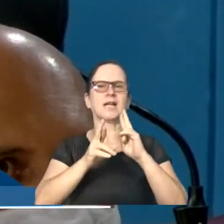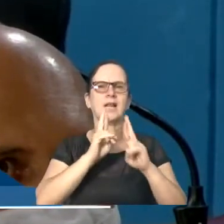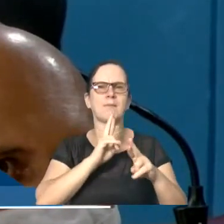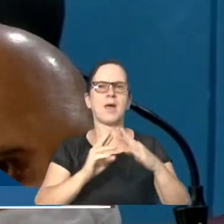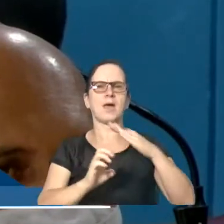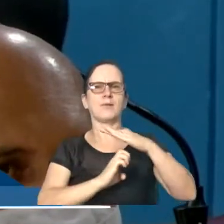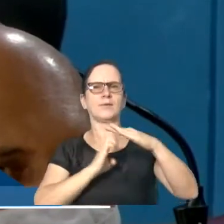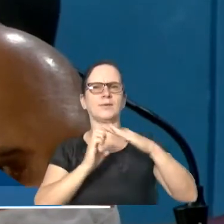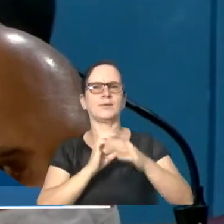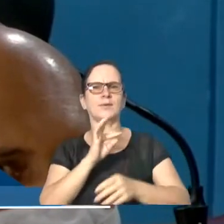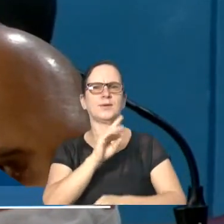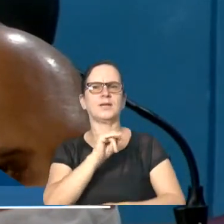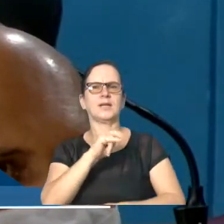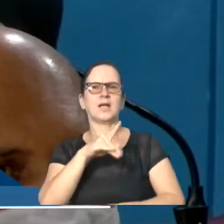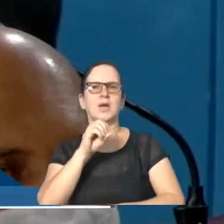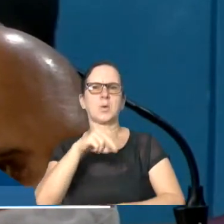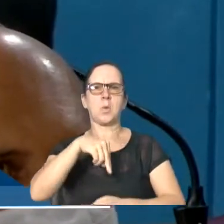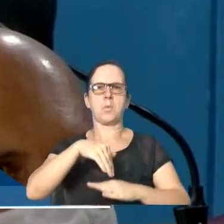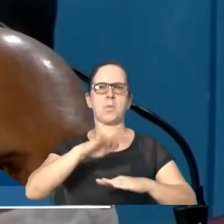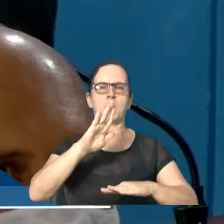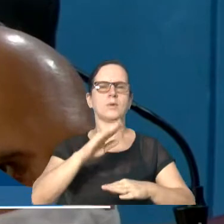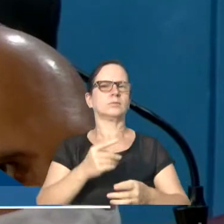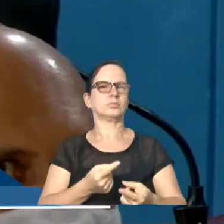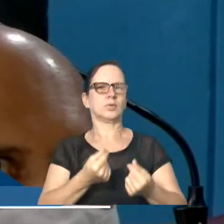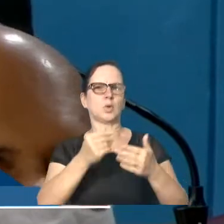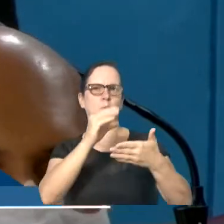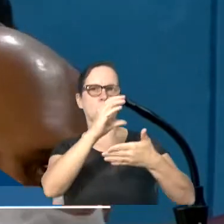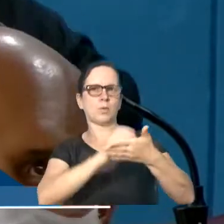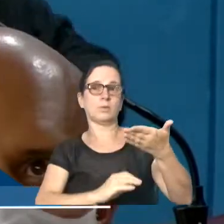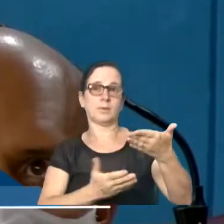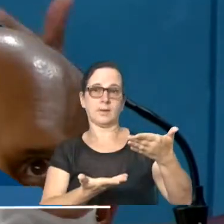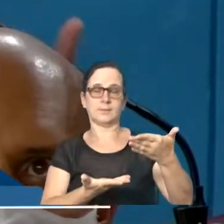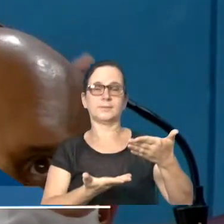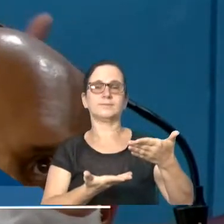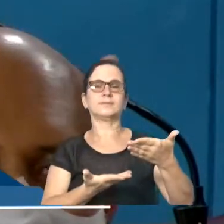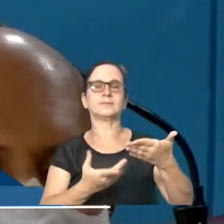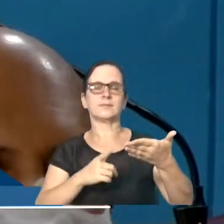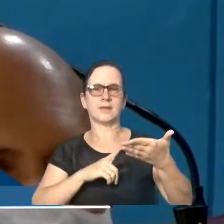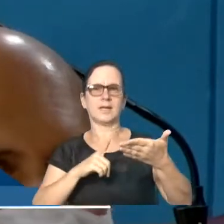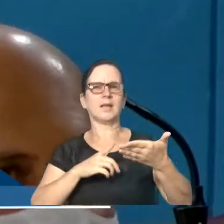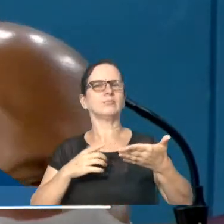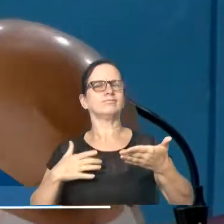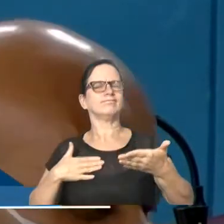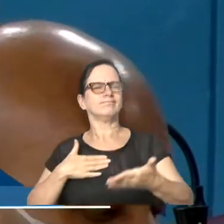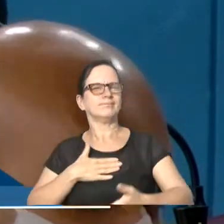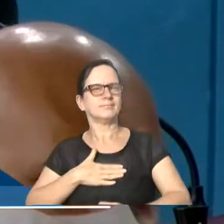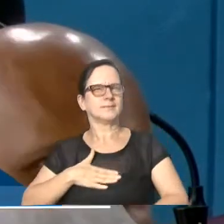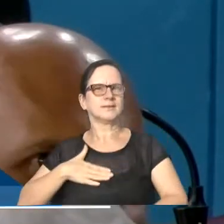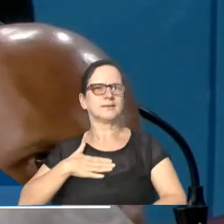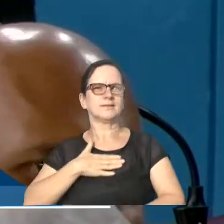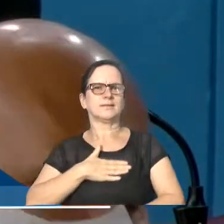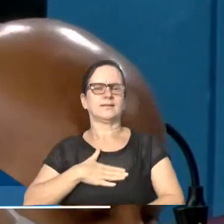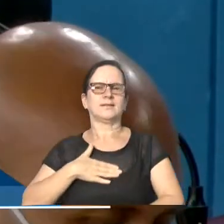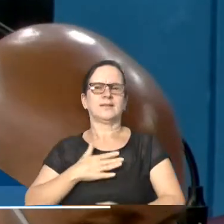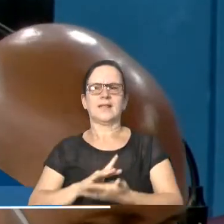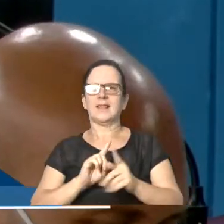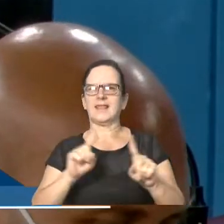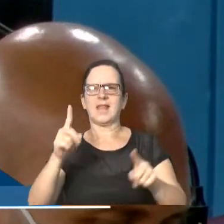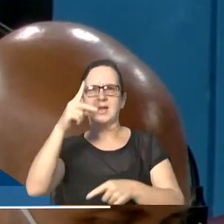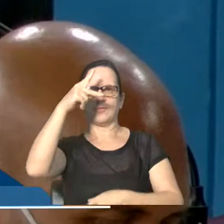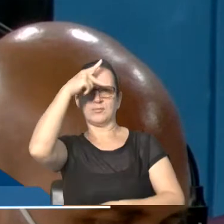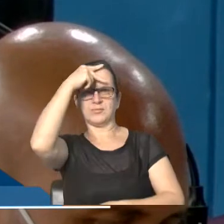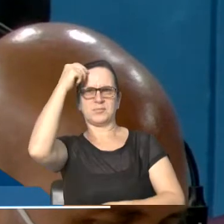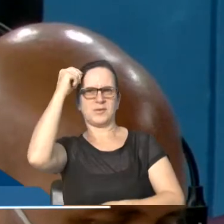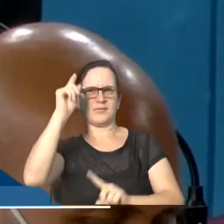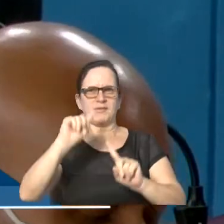IPCOM, manteve a IPCOM e aumentou a Terracom, o contrato. Então, assim, eu tenho saudade, mas não é do Ademário